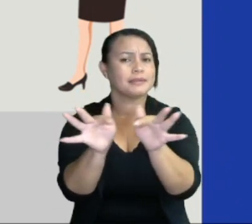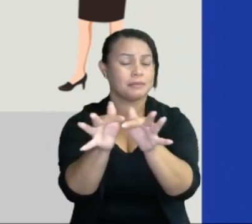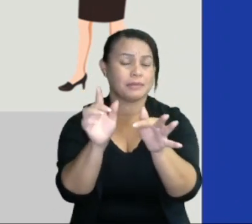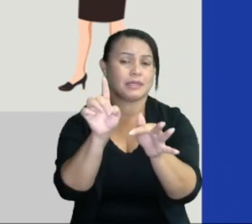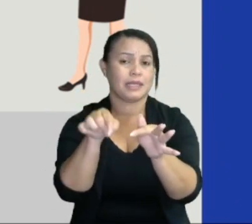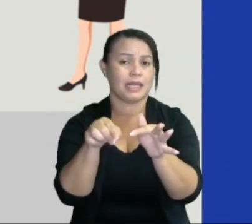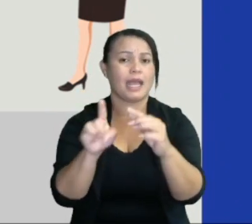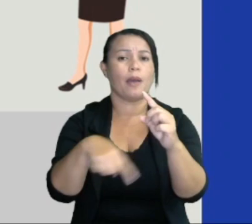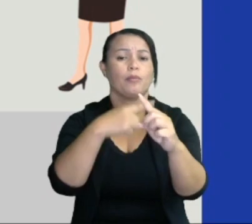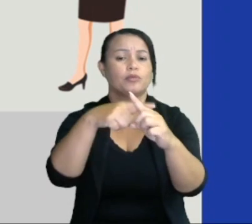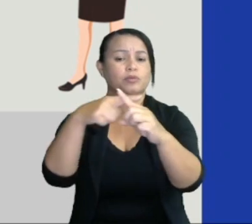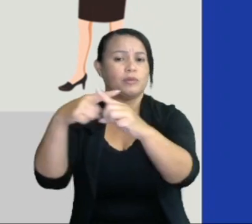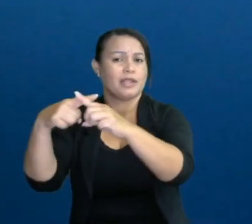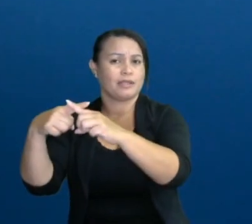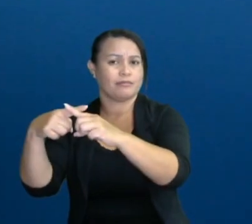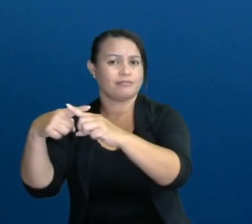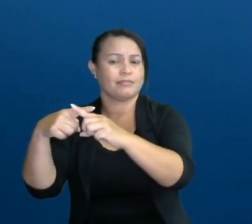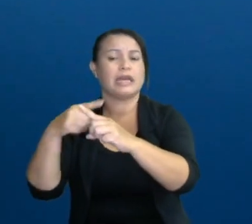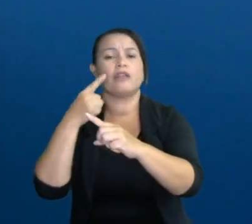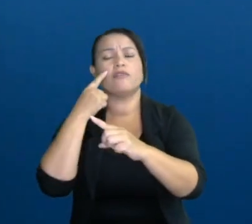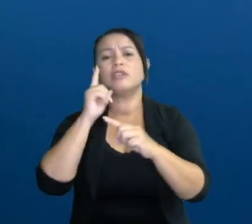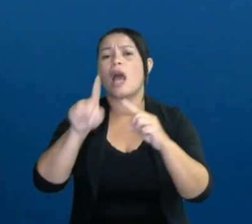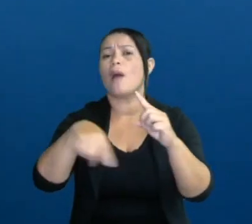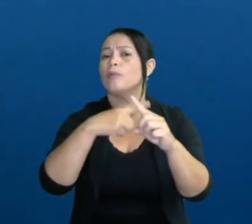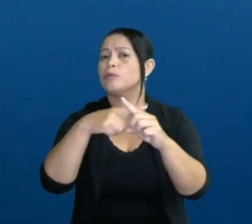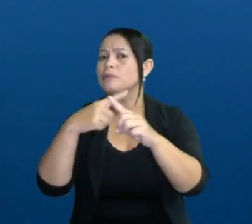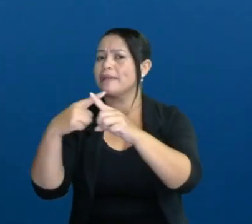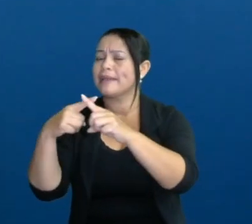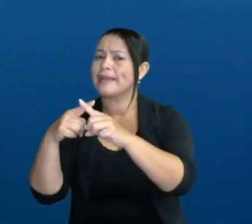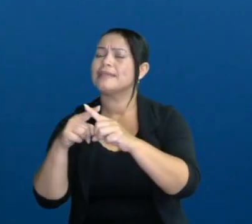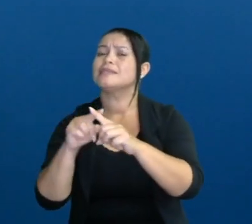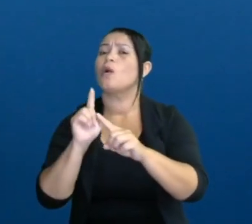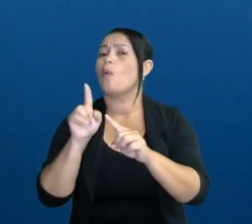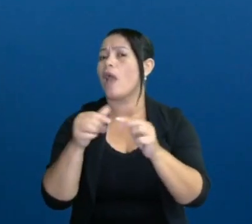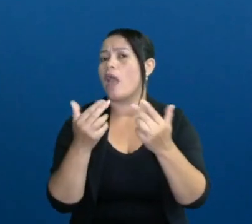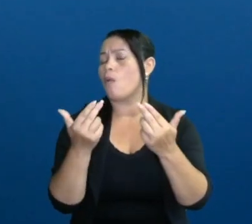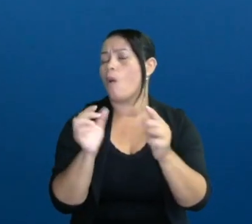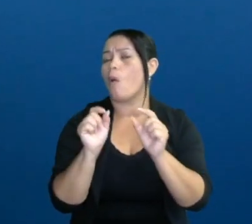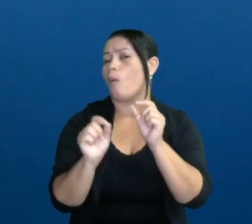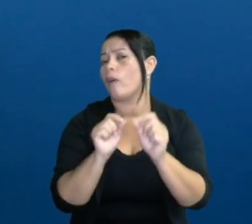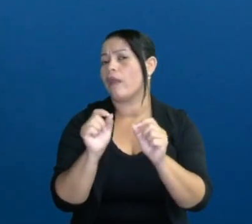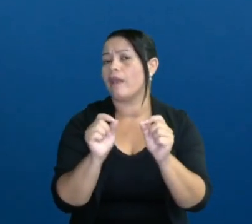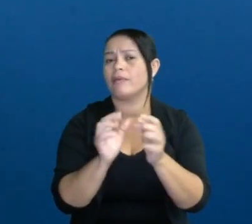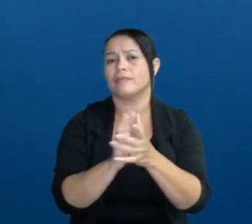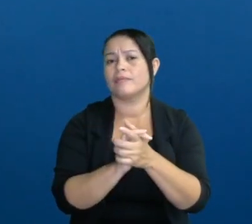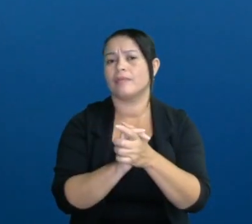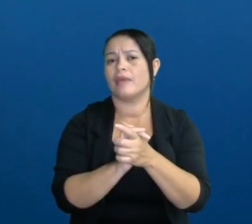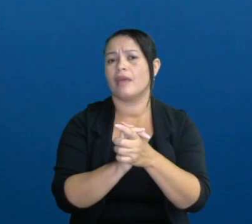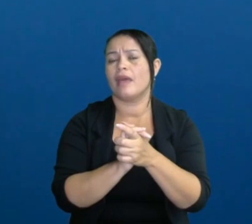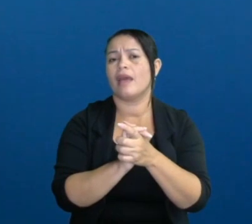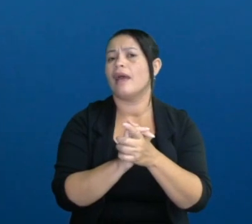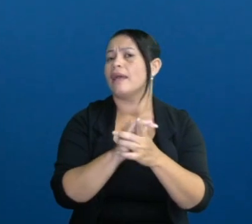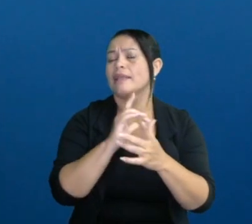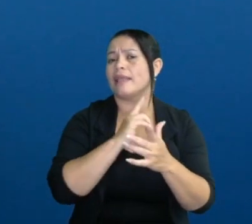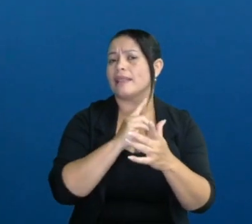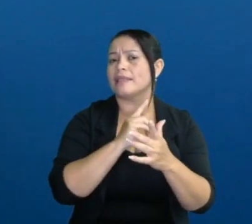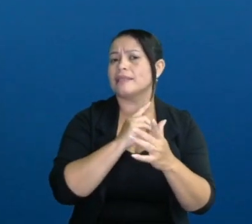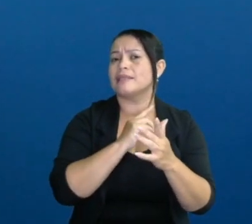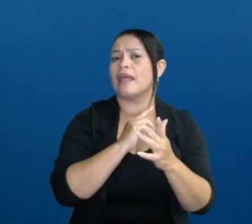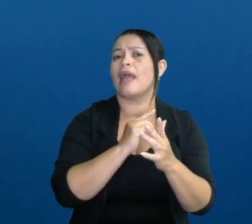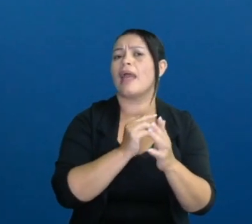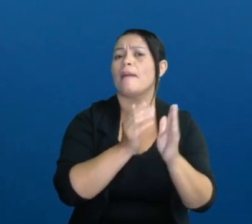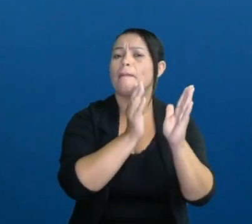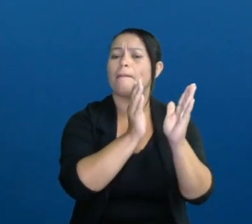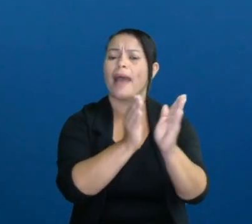que é a multiplicação. Então, multiplicação nada mais é, certo? Que colocar